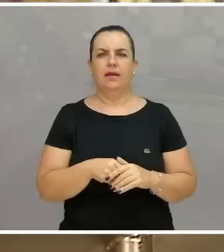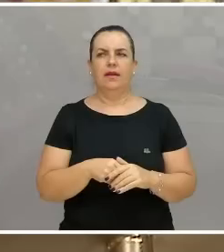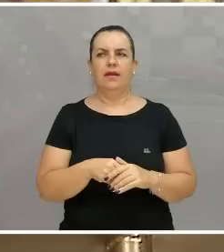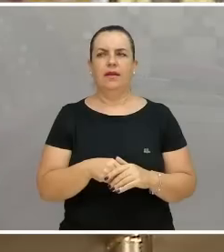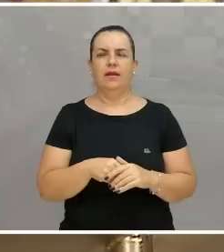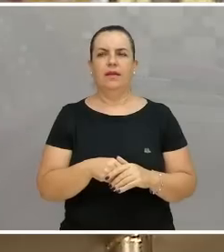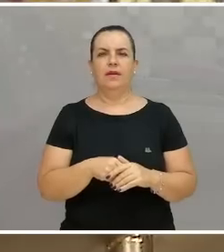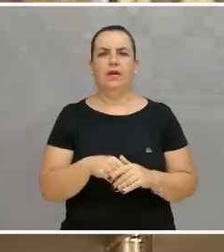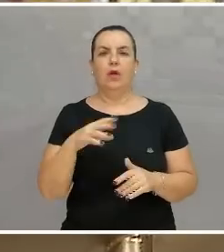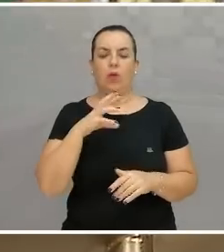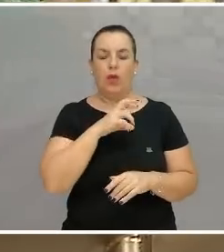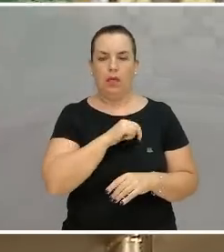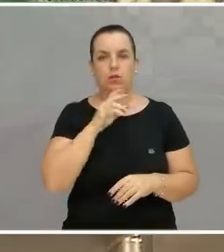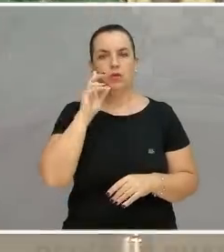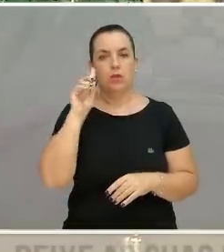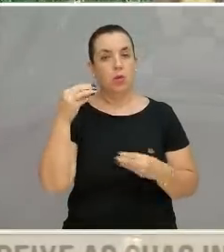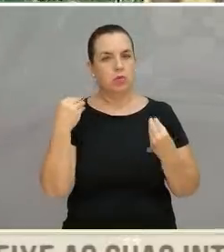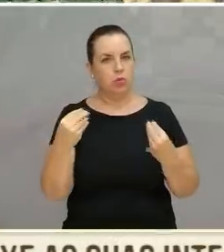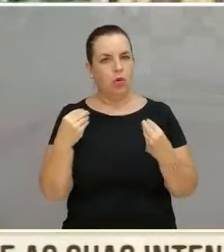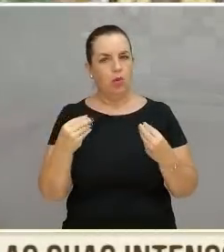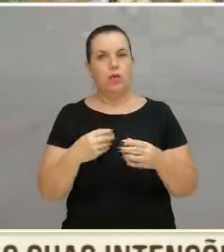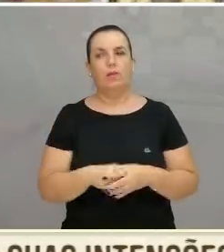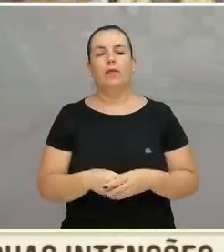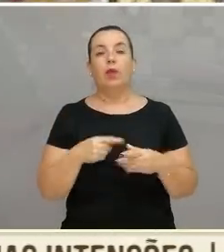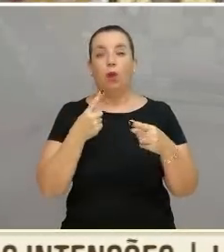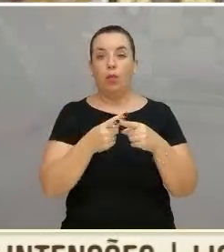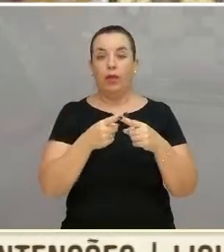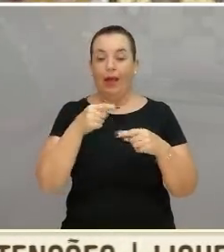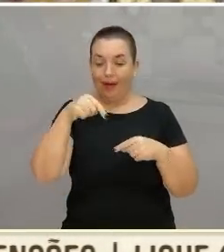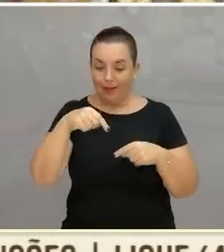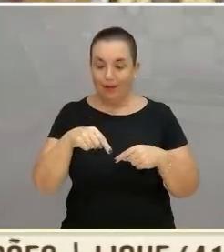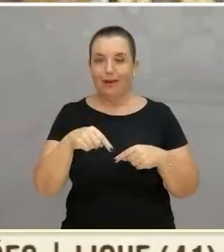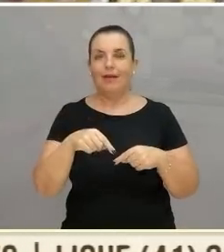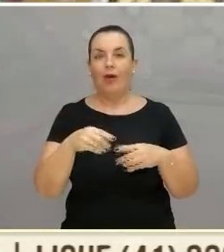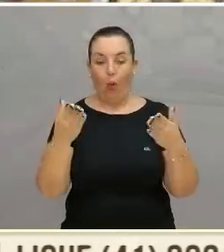Faço uma pausa, porque aqui está a nossa missão.